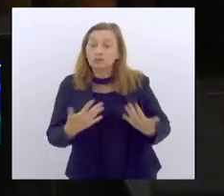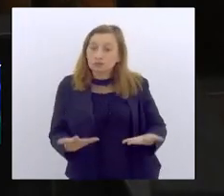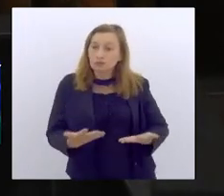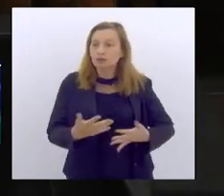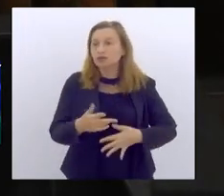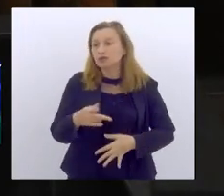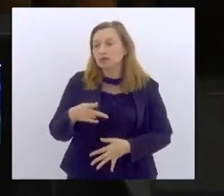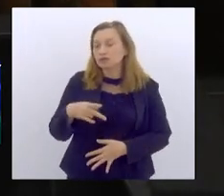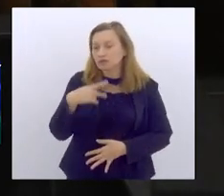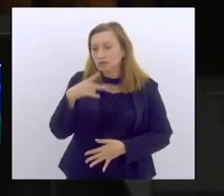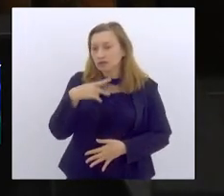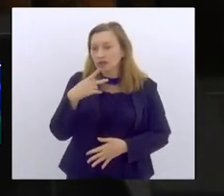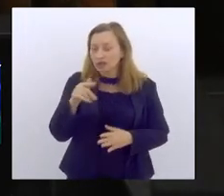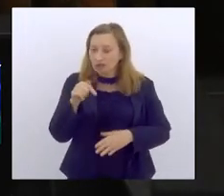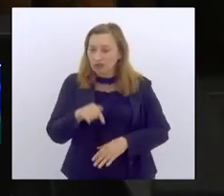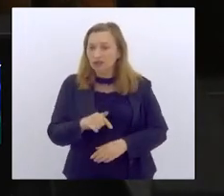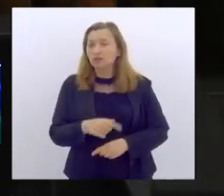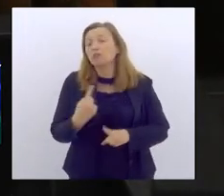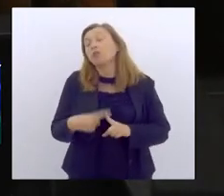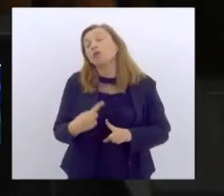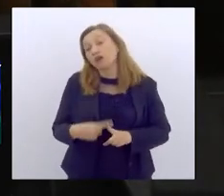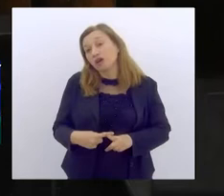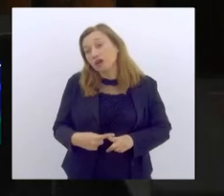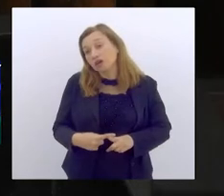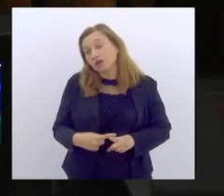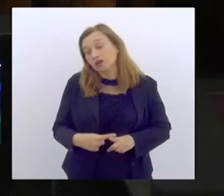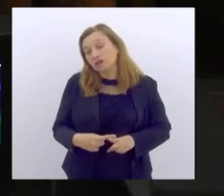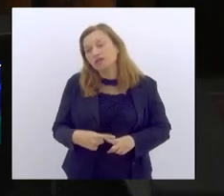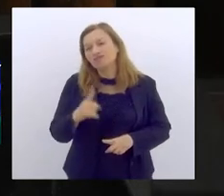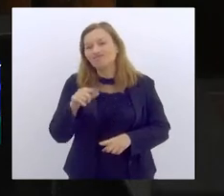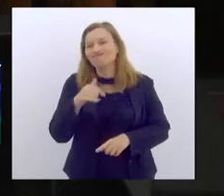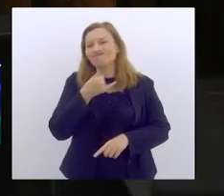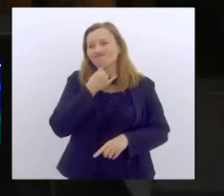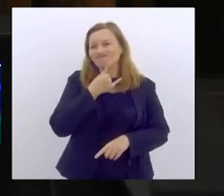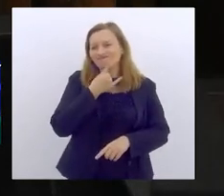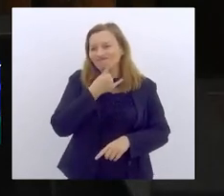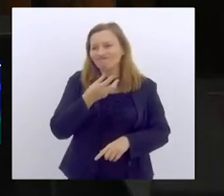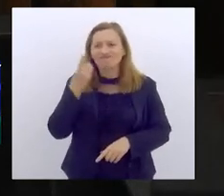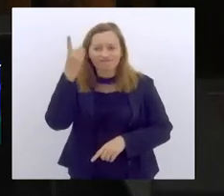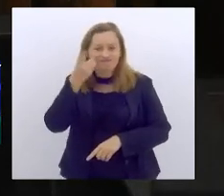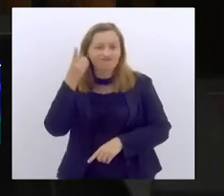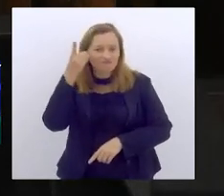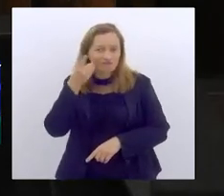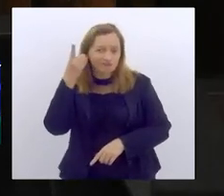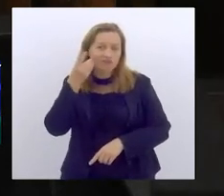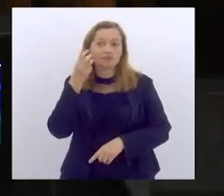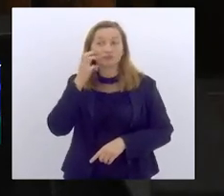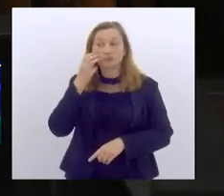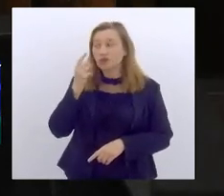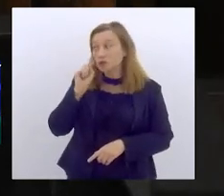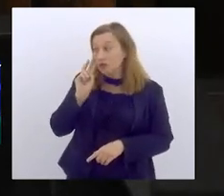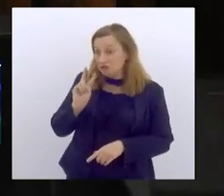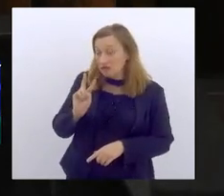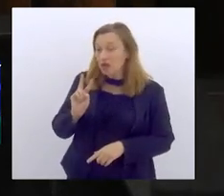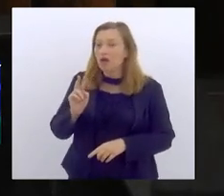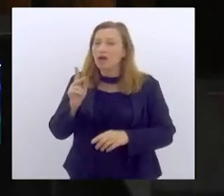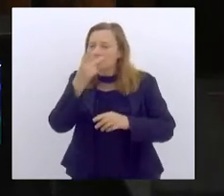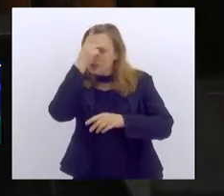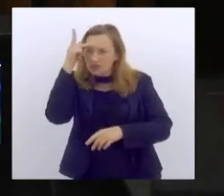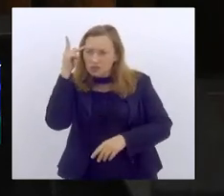Trazer isso à tona porque é muito triste o deputado faltec você vê pessoas